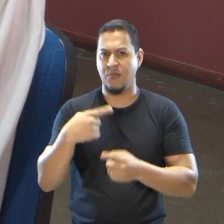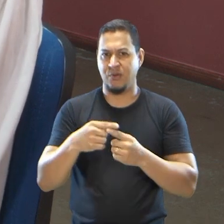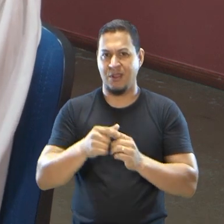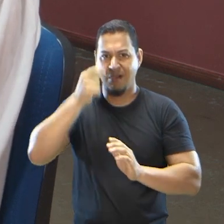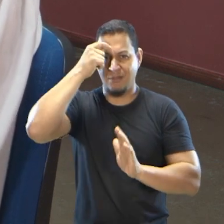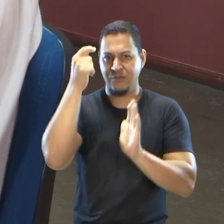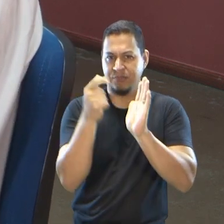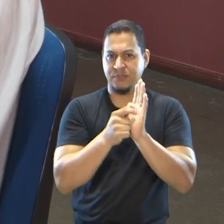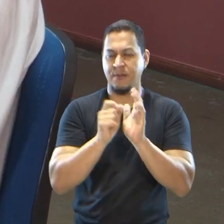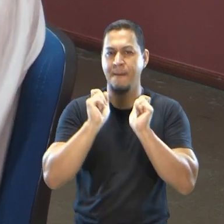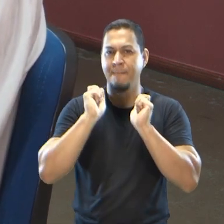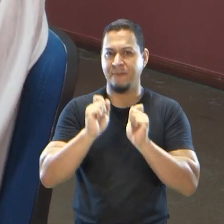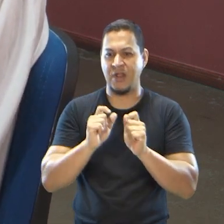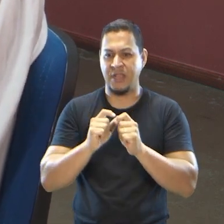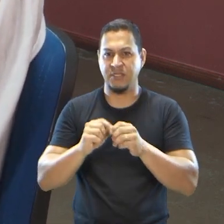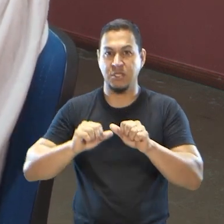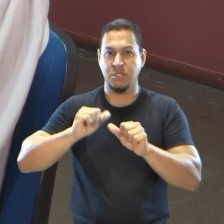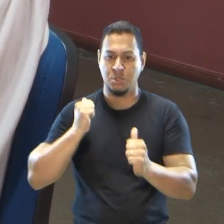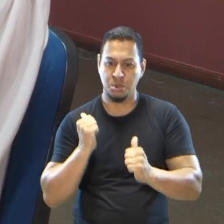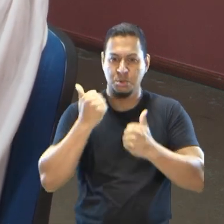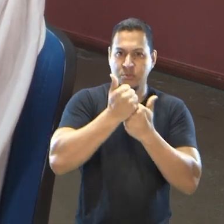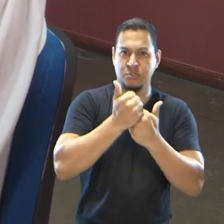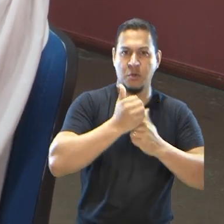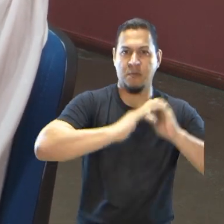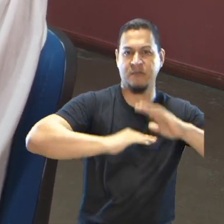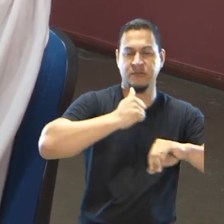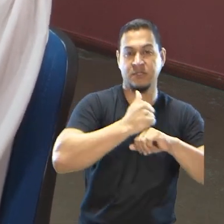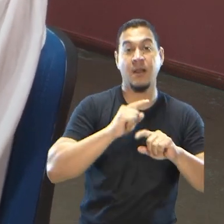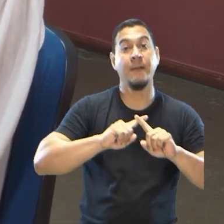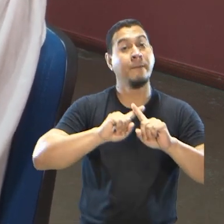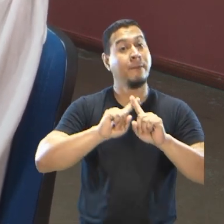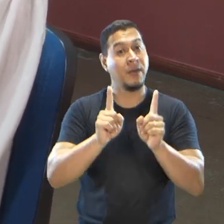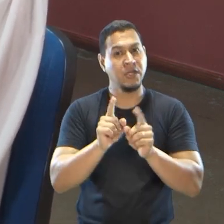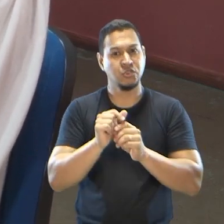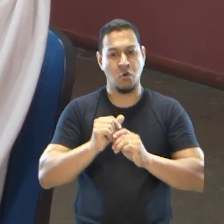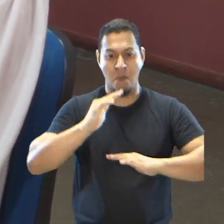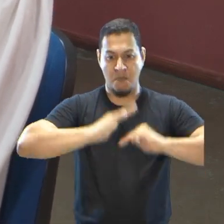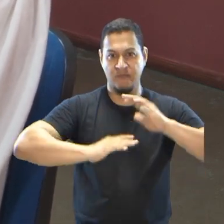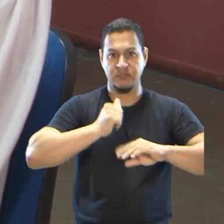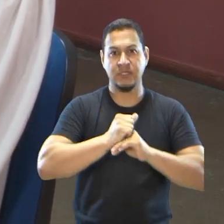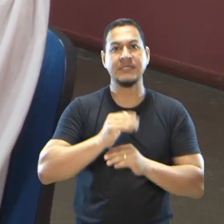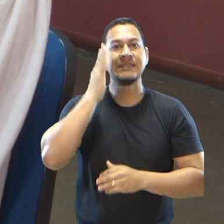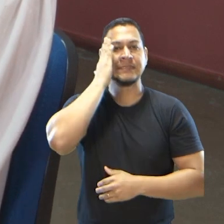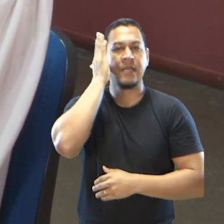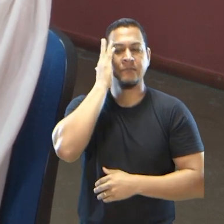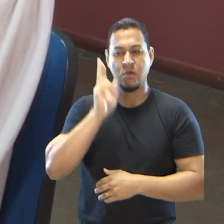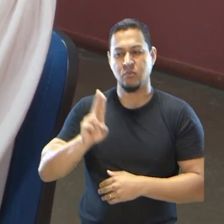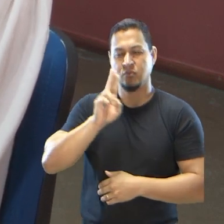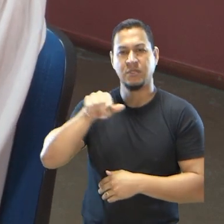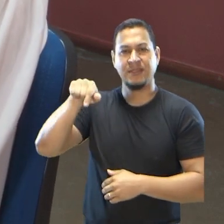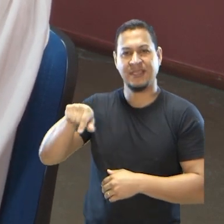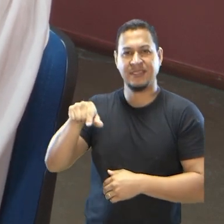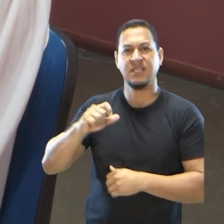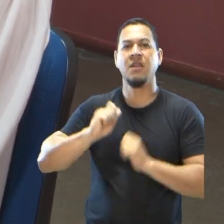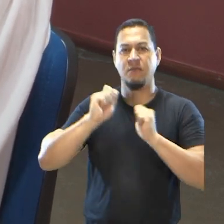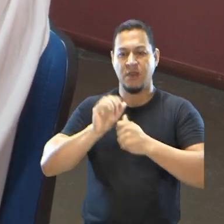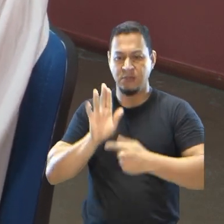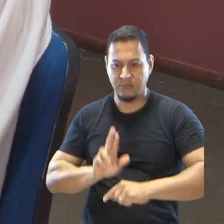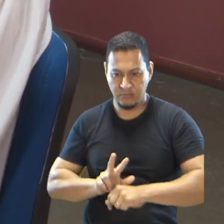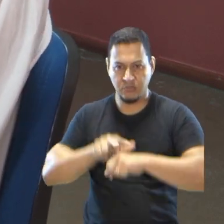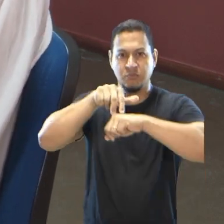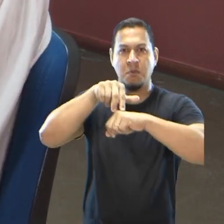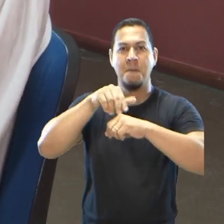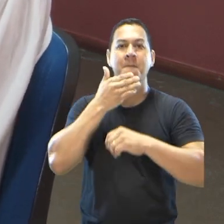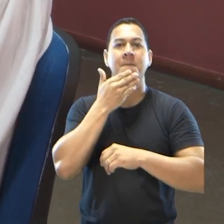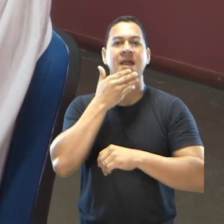que a inteligência artificial ela vai substituir algum profissional, mas o profissional que souber realmente usar dessa ferramenta, ele vai